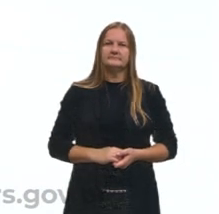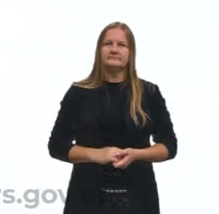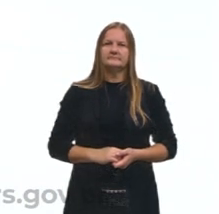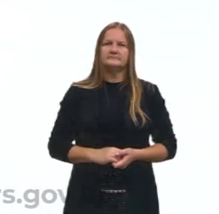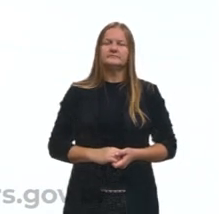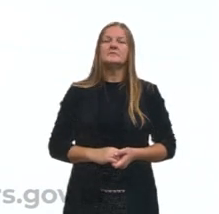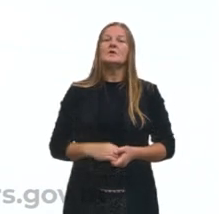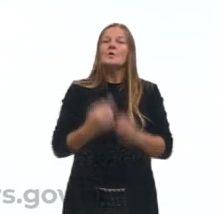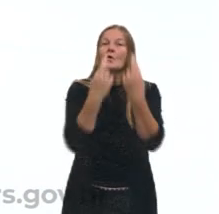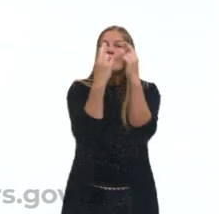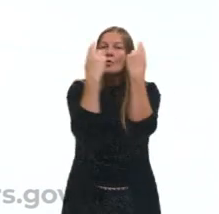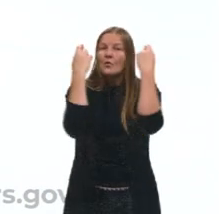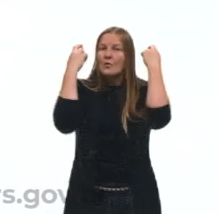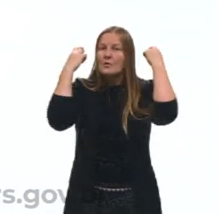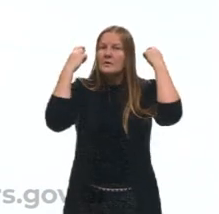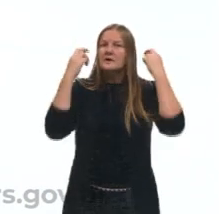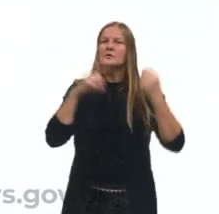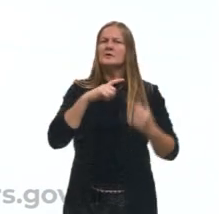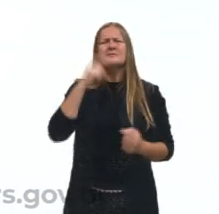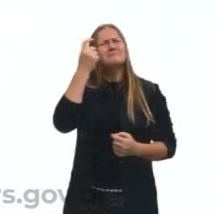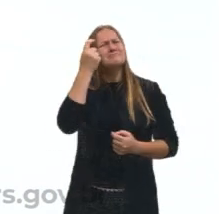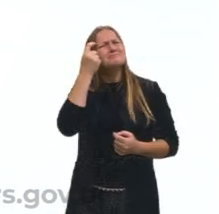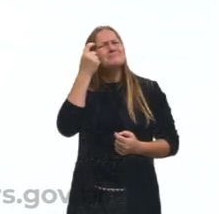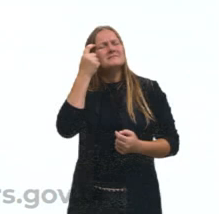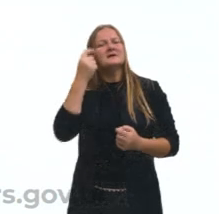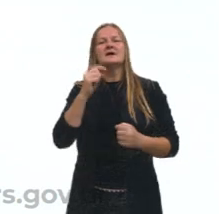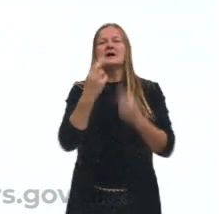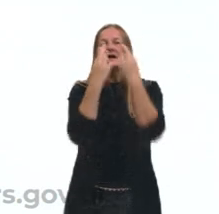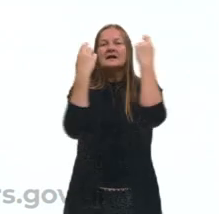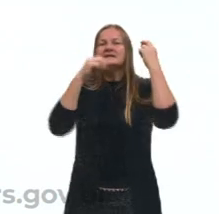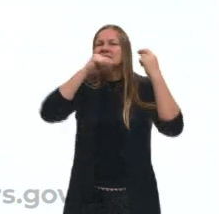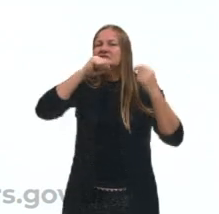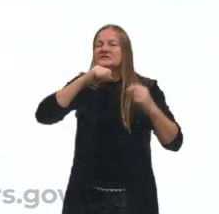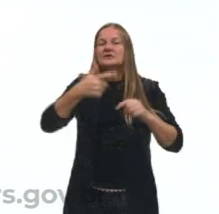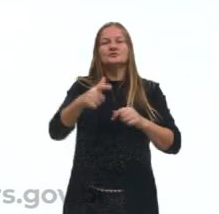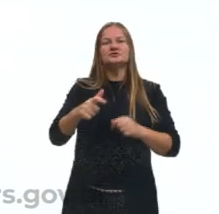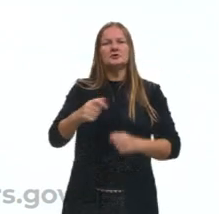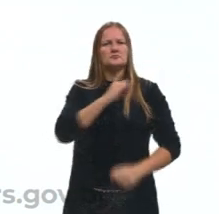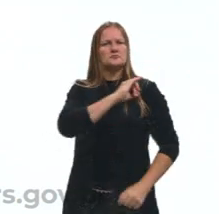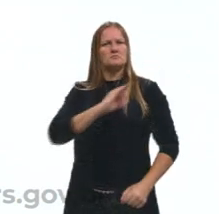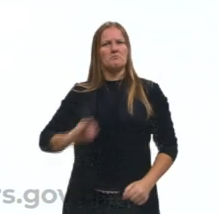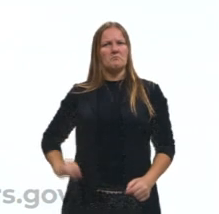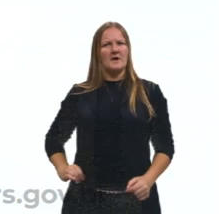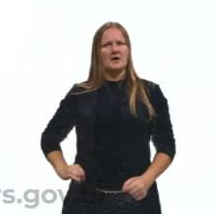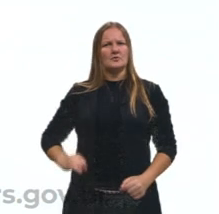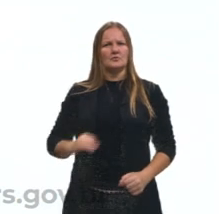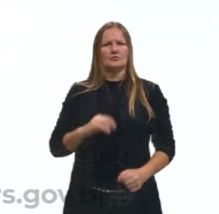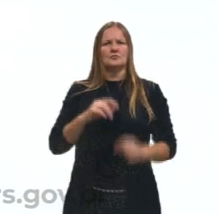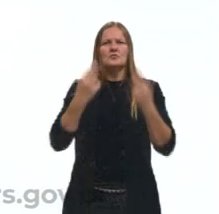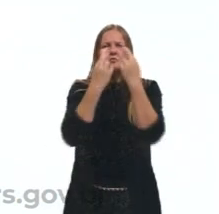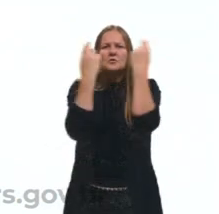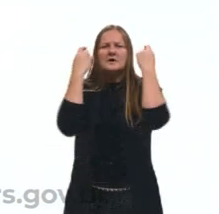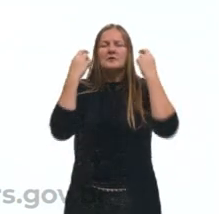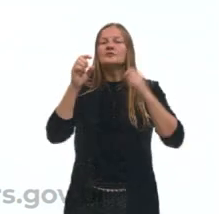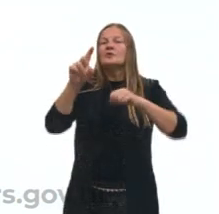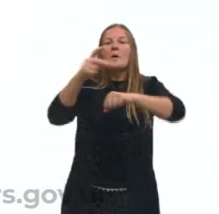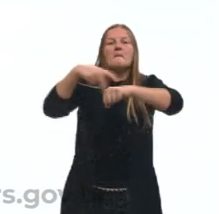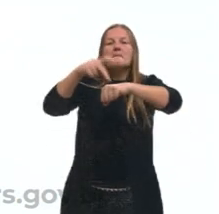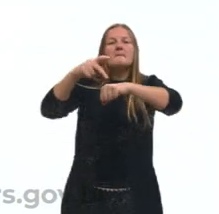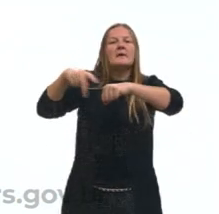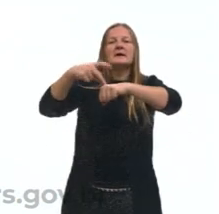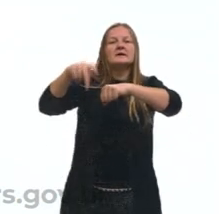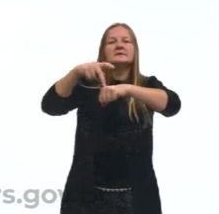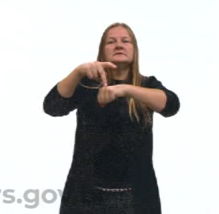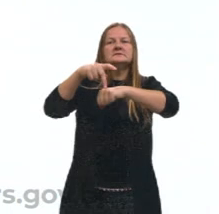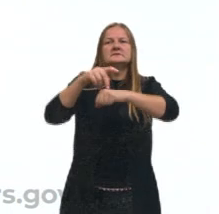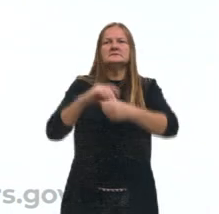o e os gregos a gente tem que ter em mente que na Grécia antiga não existe um império grego e não existe um país naquela época